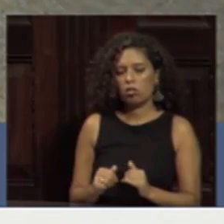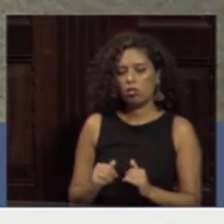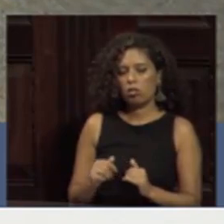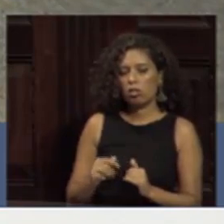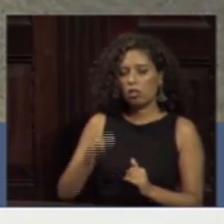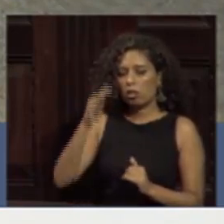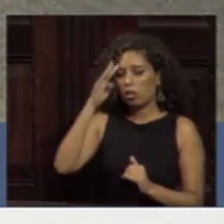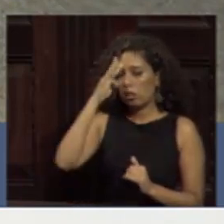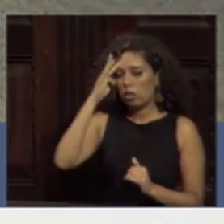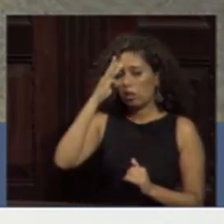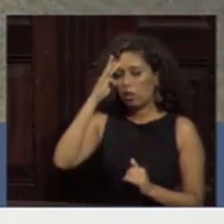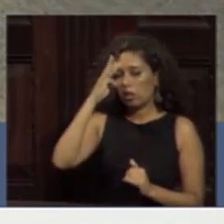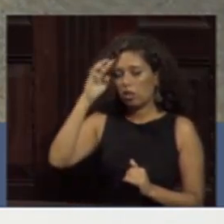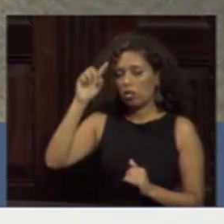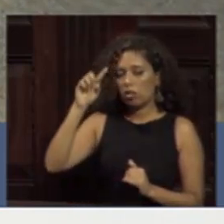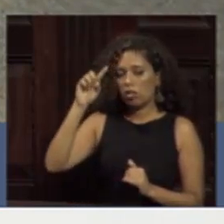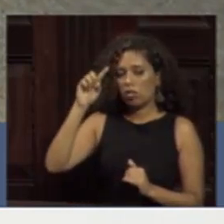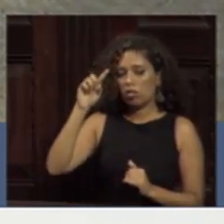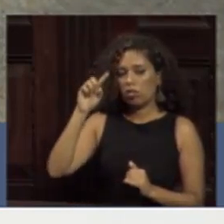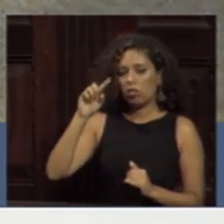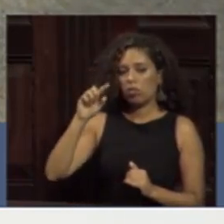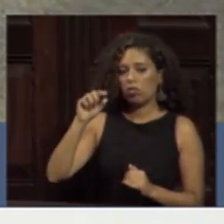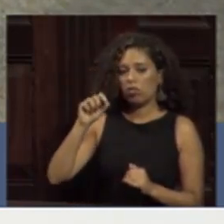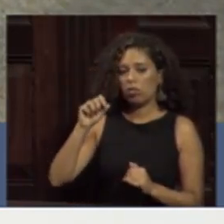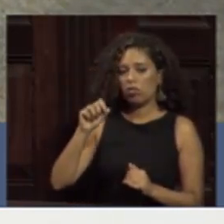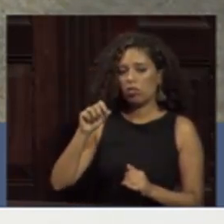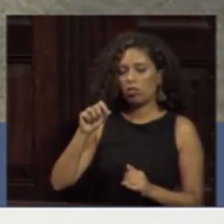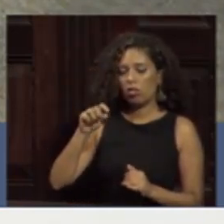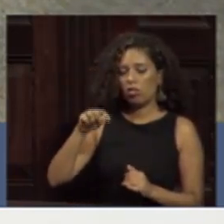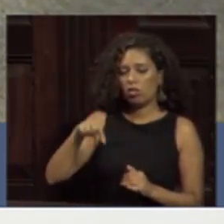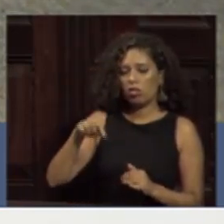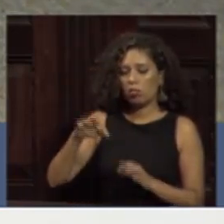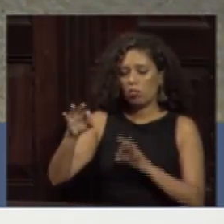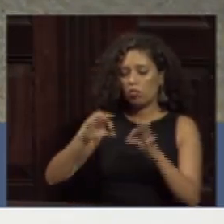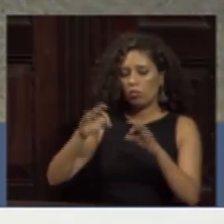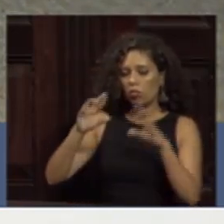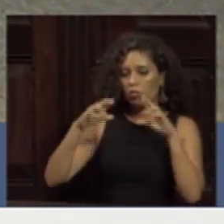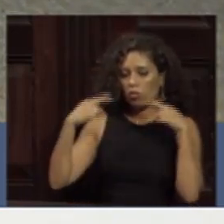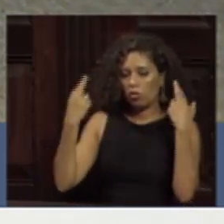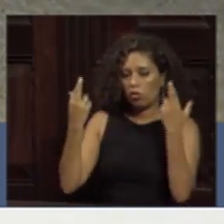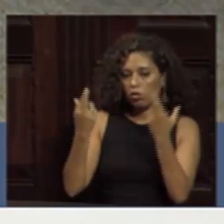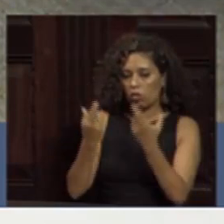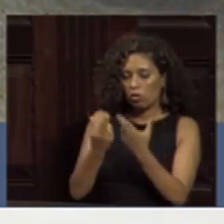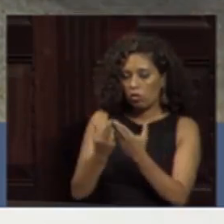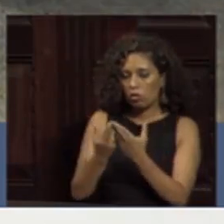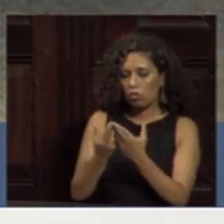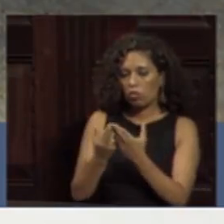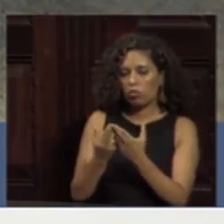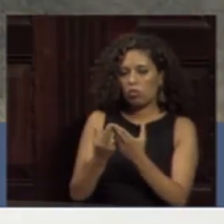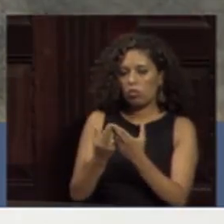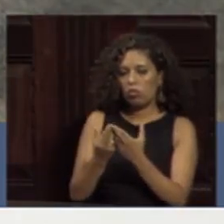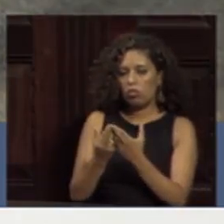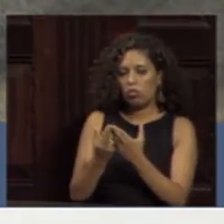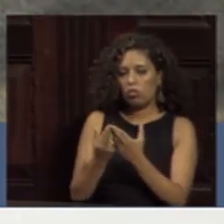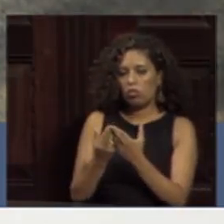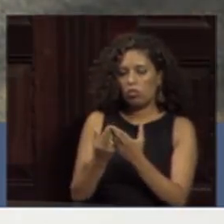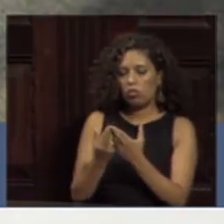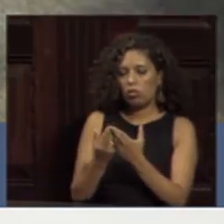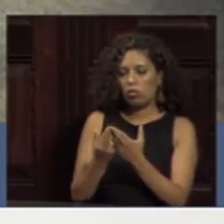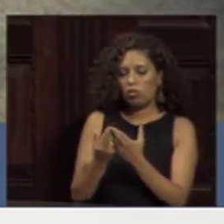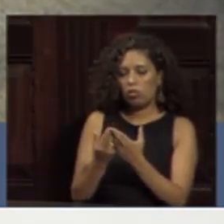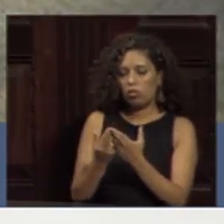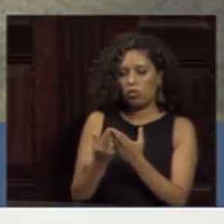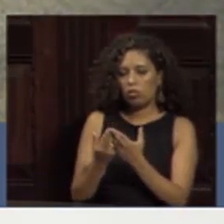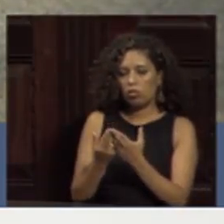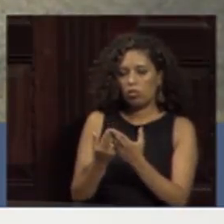pela manhã nós fizemos a audiência pública sobre o Repetro, o decreto do Repetro,